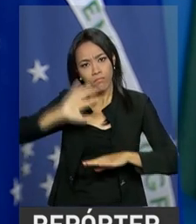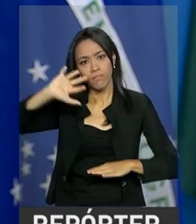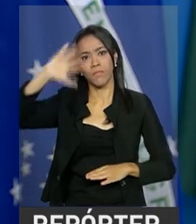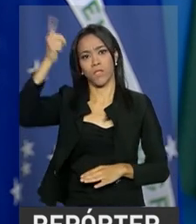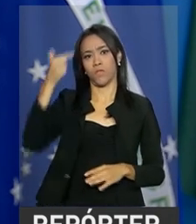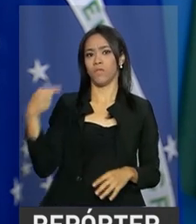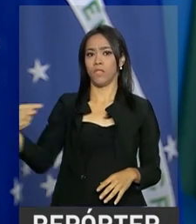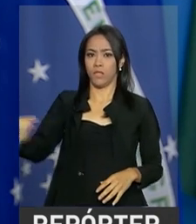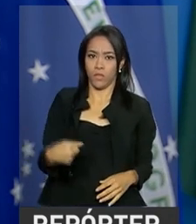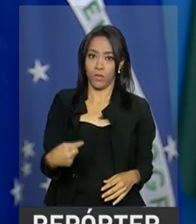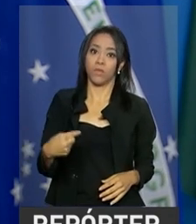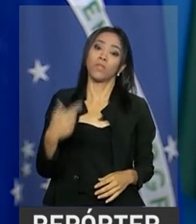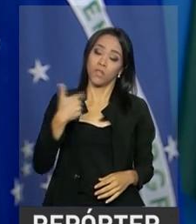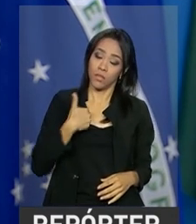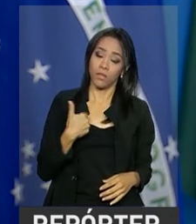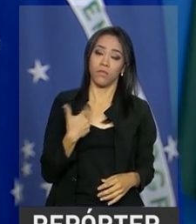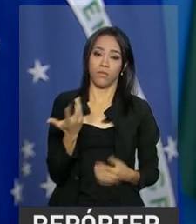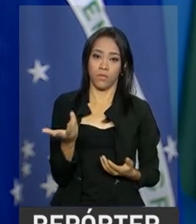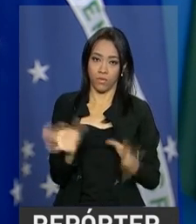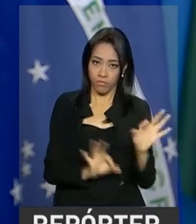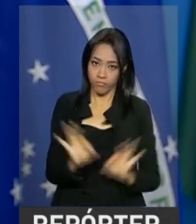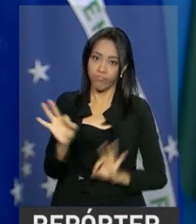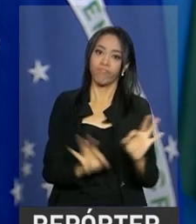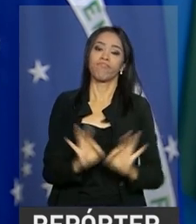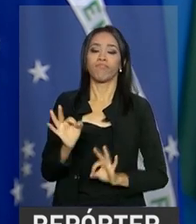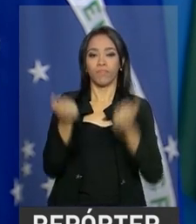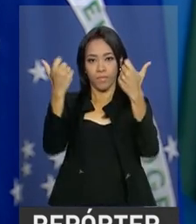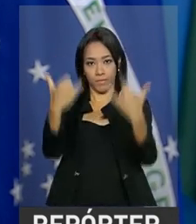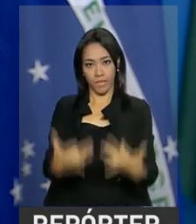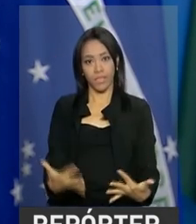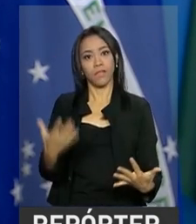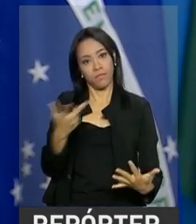atitudes que eu estou rotulando modestamente de corajosas.